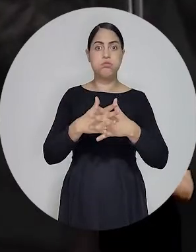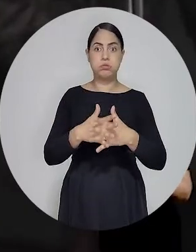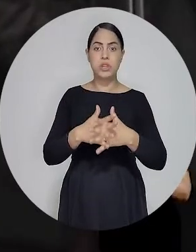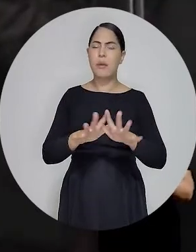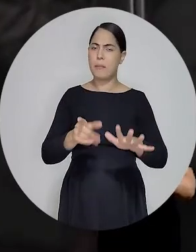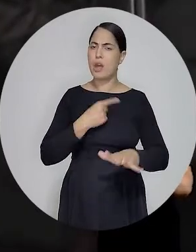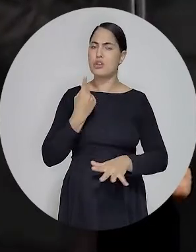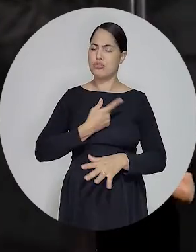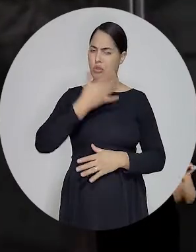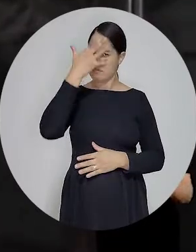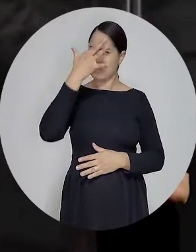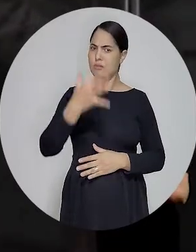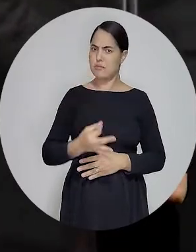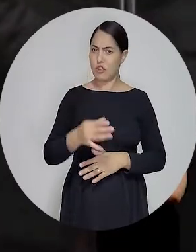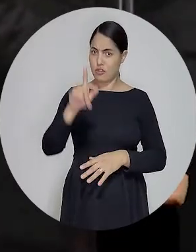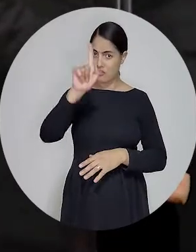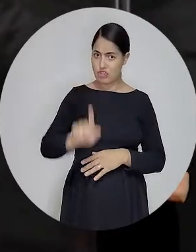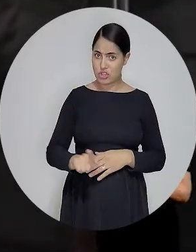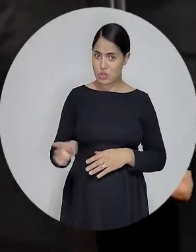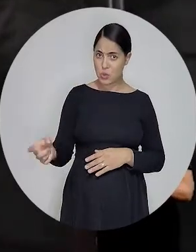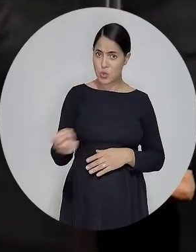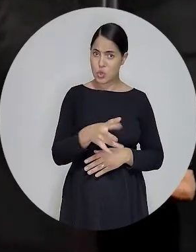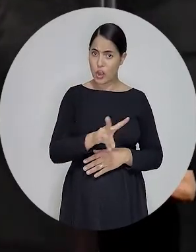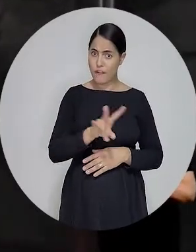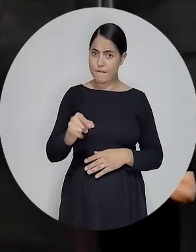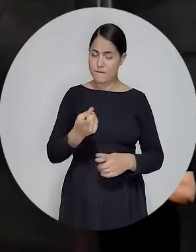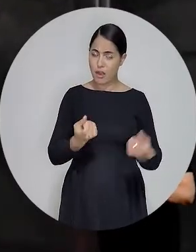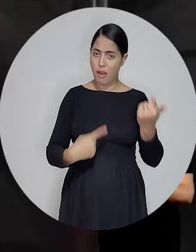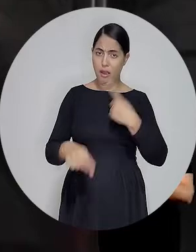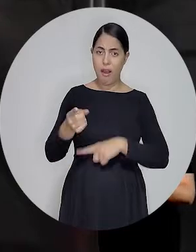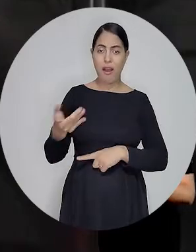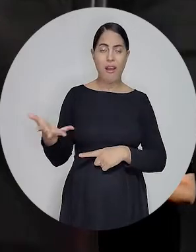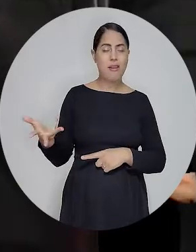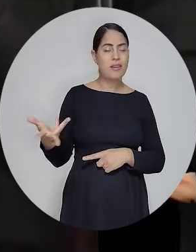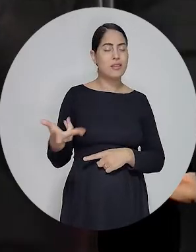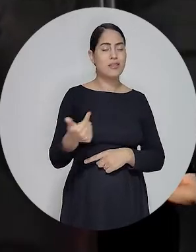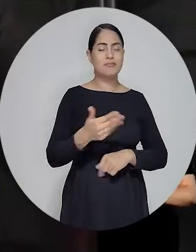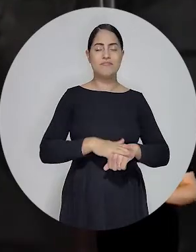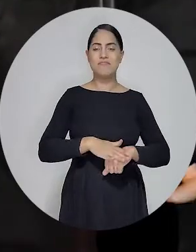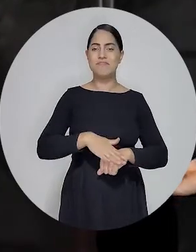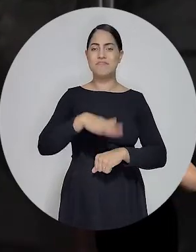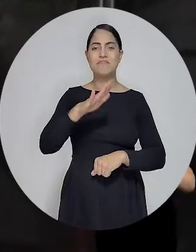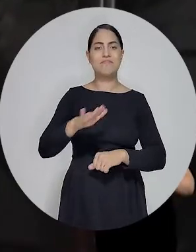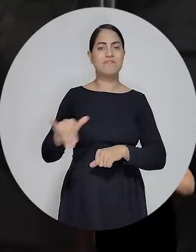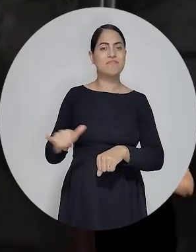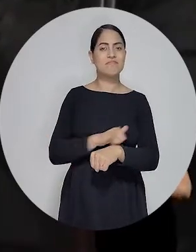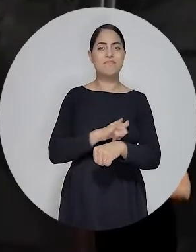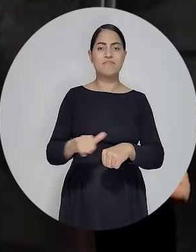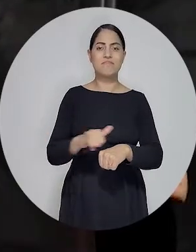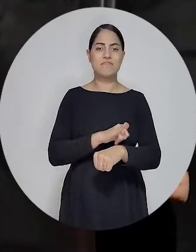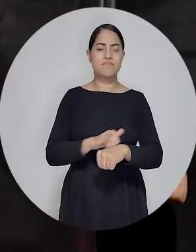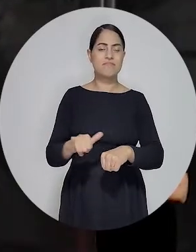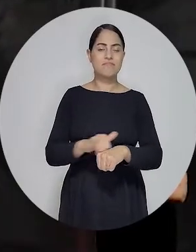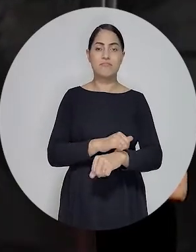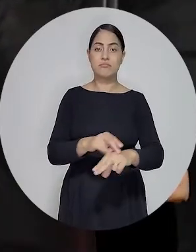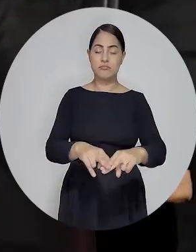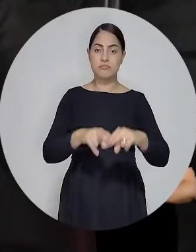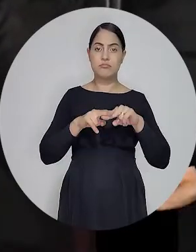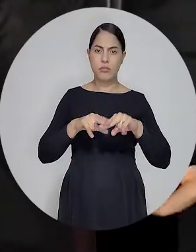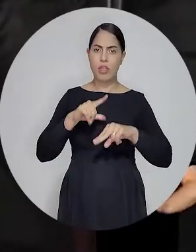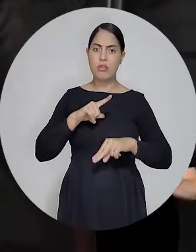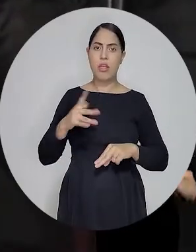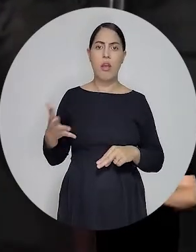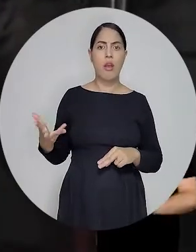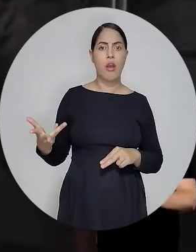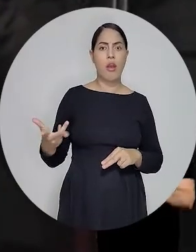populacional. Temos certeza que a nova gestão irá avançar no sentido de aperfeiçoar ferramentas para os magistrados